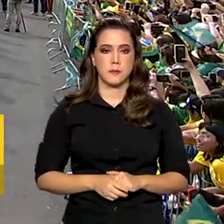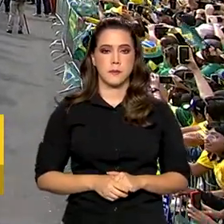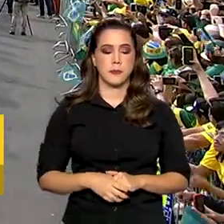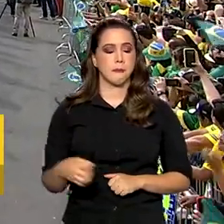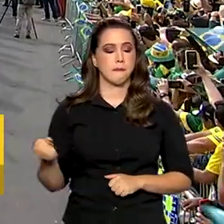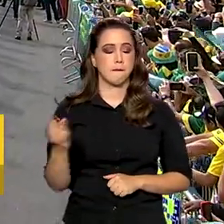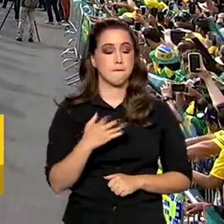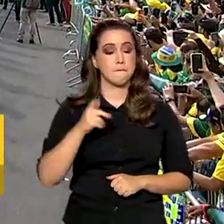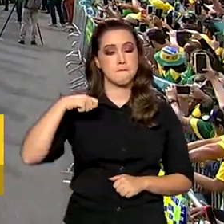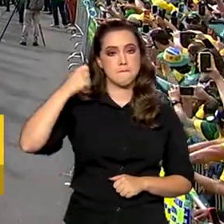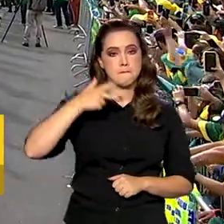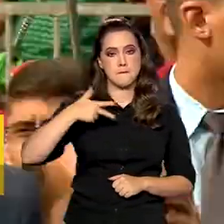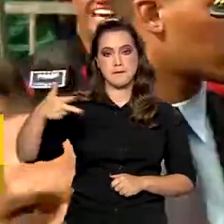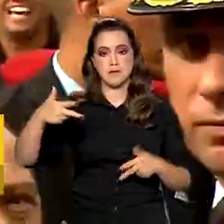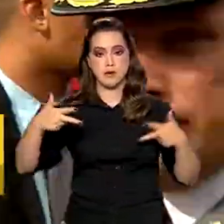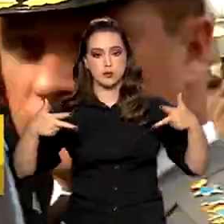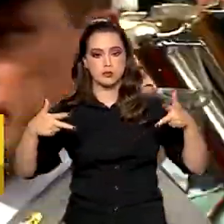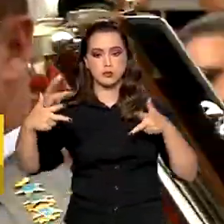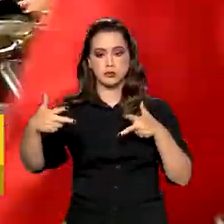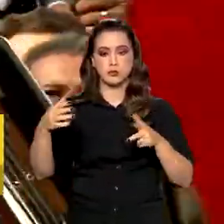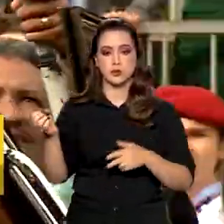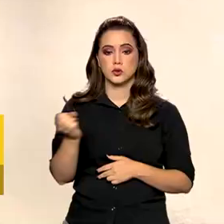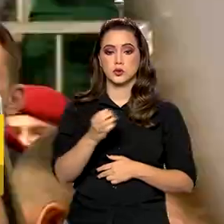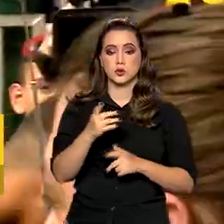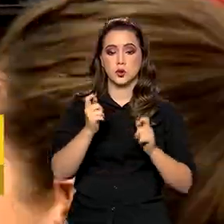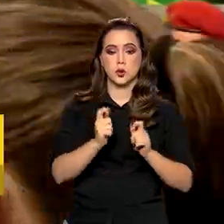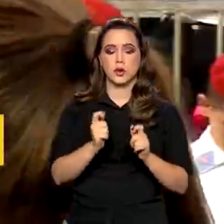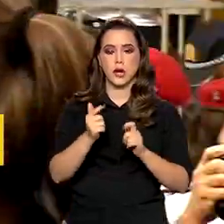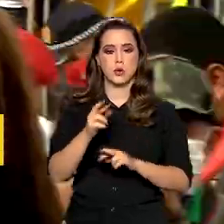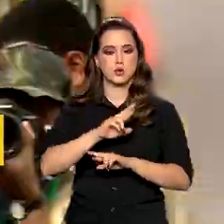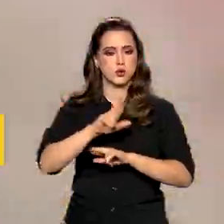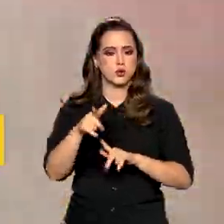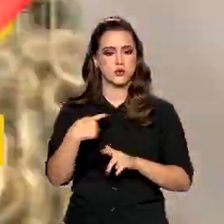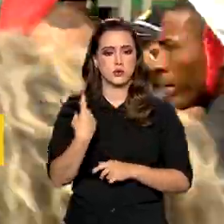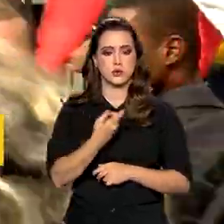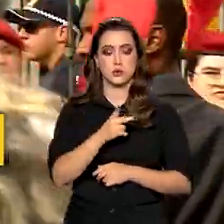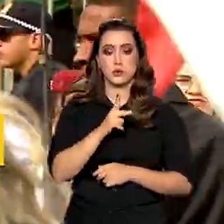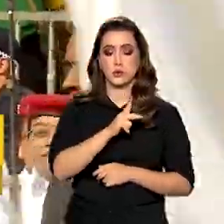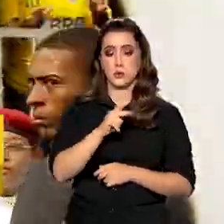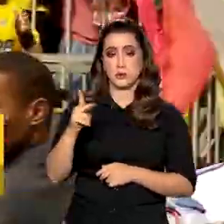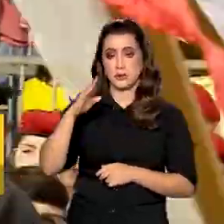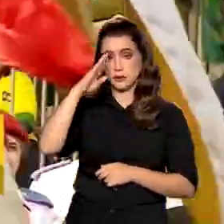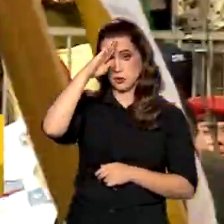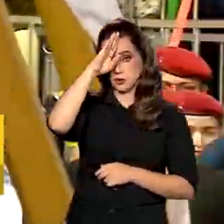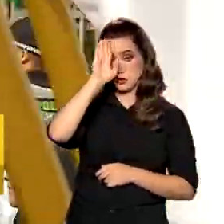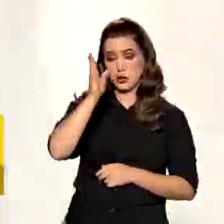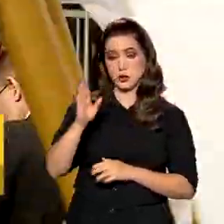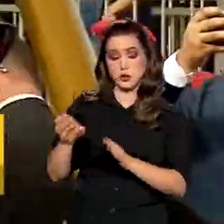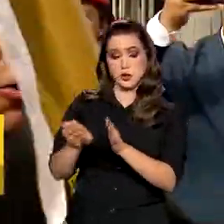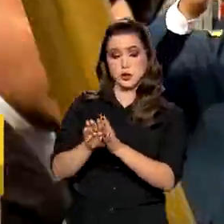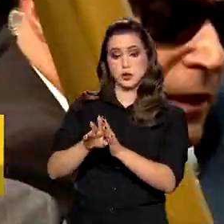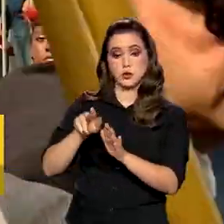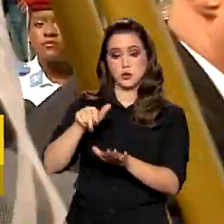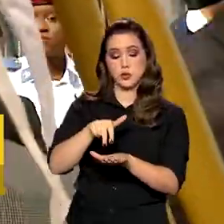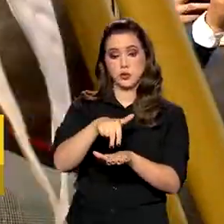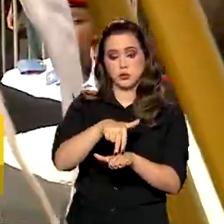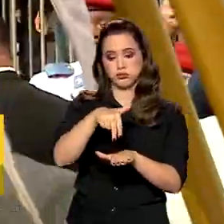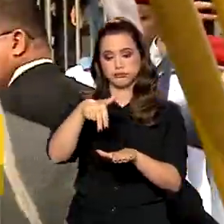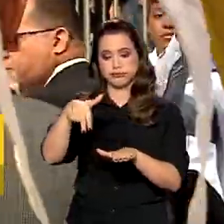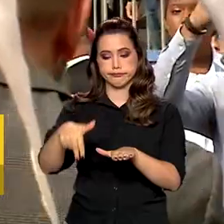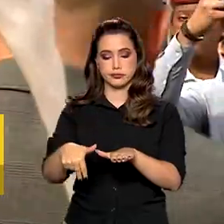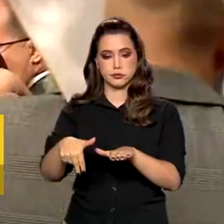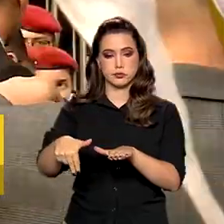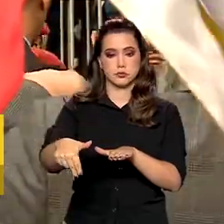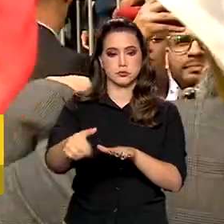Novas imagens, portanto, de outro ângulo aqui da esplanada dos ministérios. O presidente já desceu, né, do carro, do Rolls